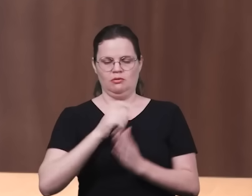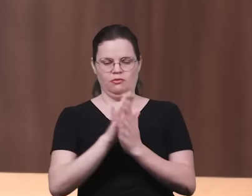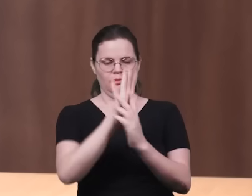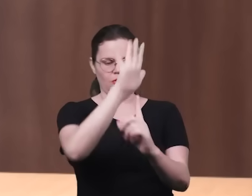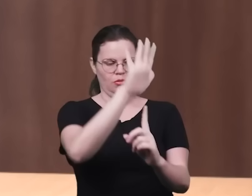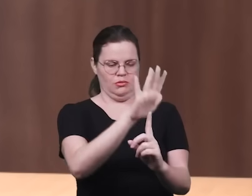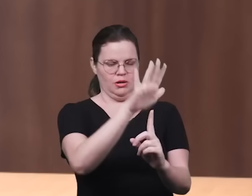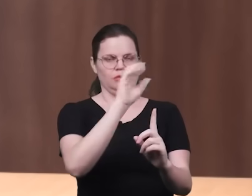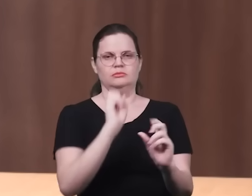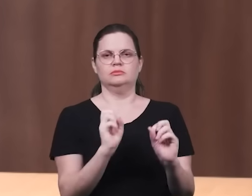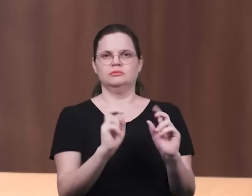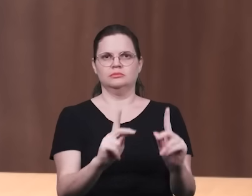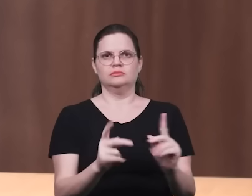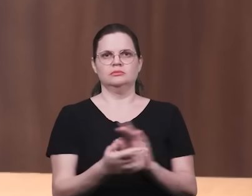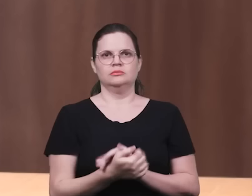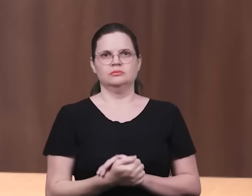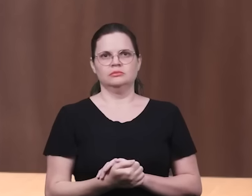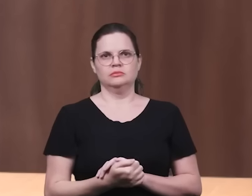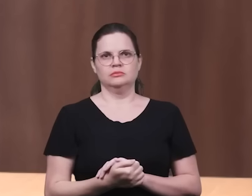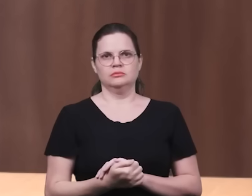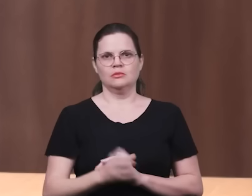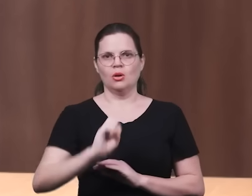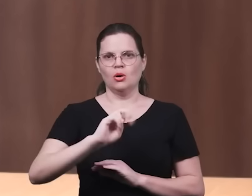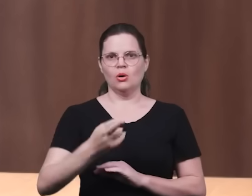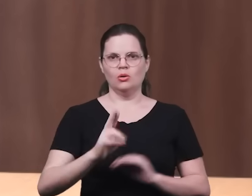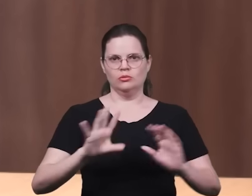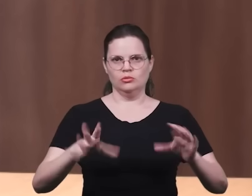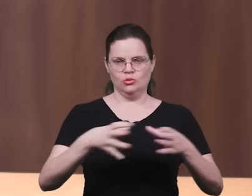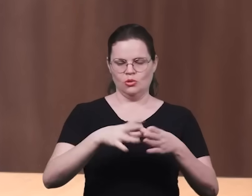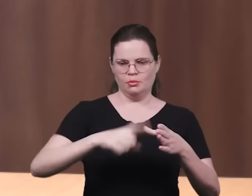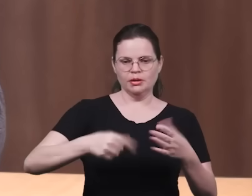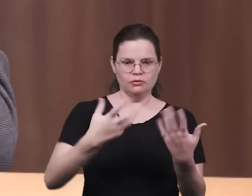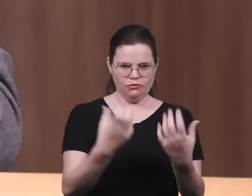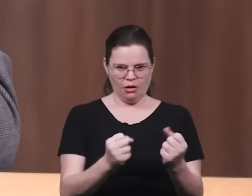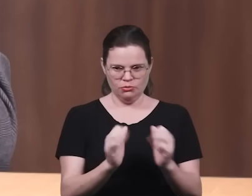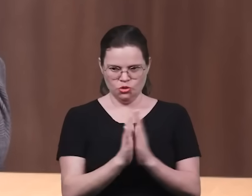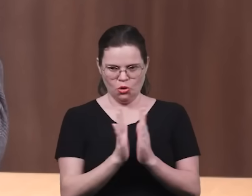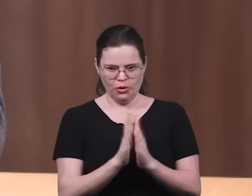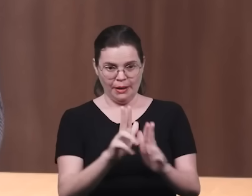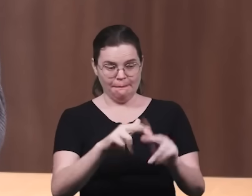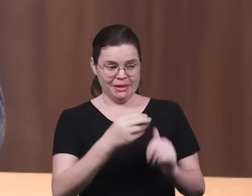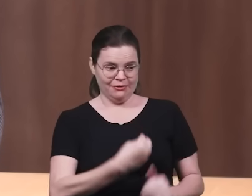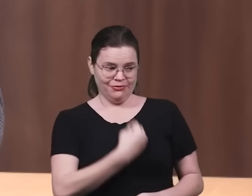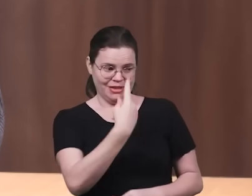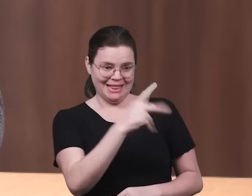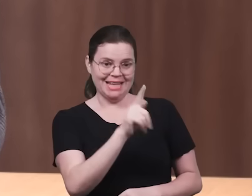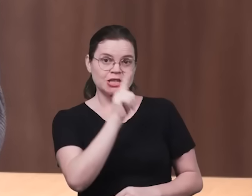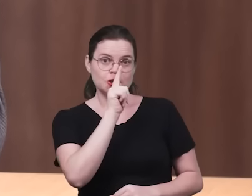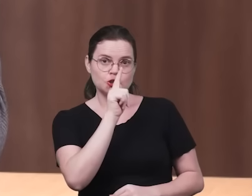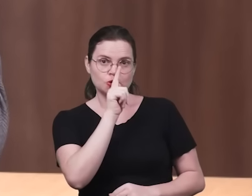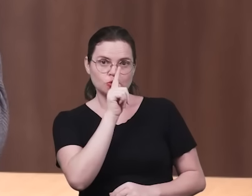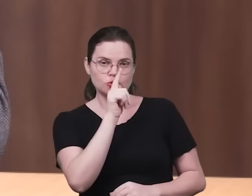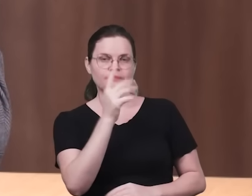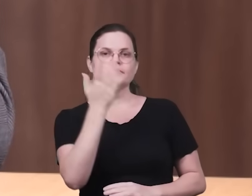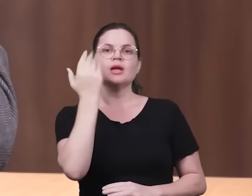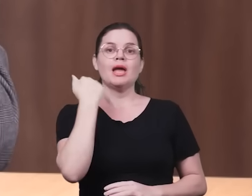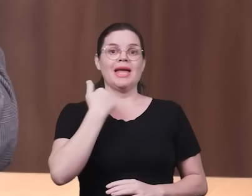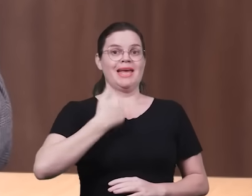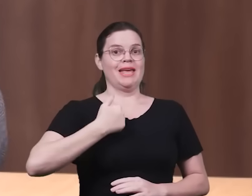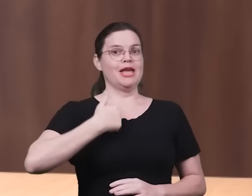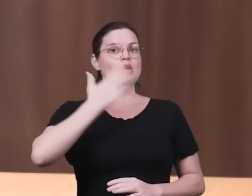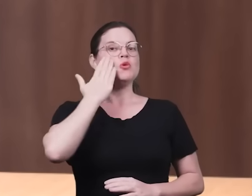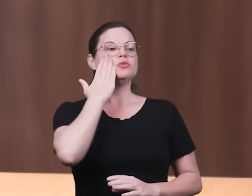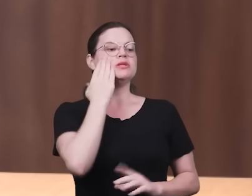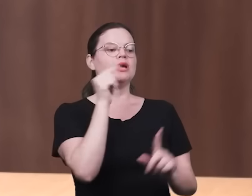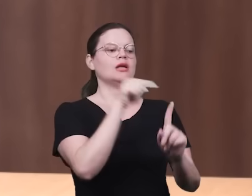bem. Vamos orar por... Ou aqui está um grupo, vamos orar por Gilson. Eu tenho conhecimento de